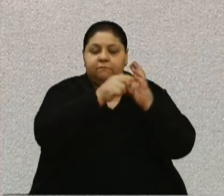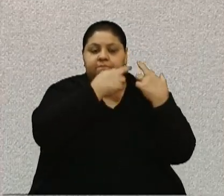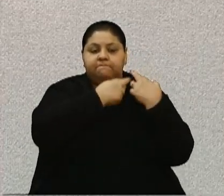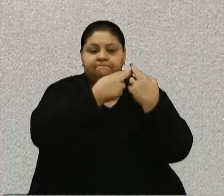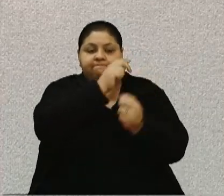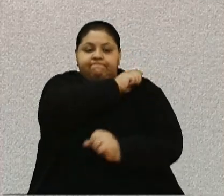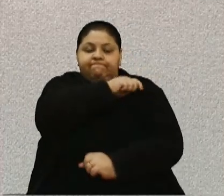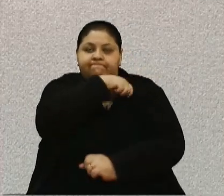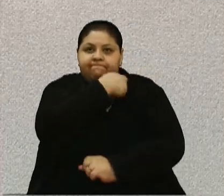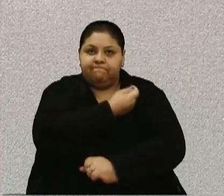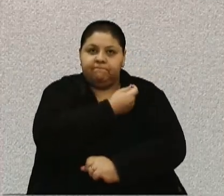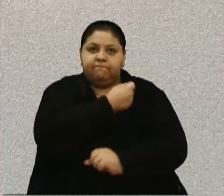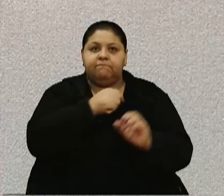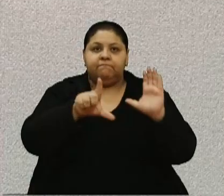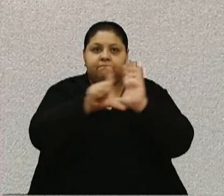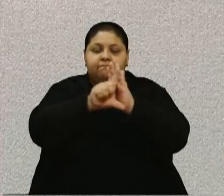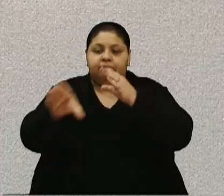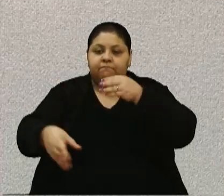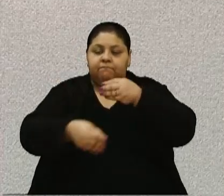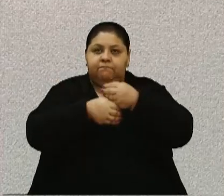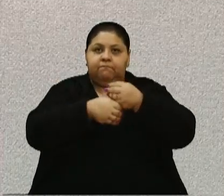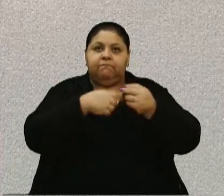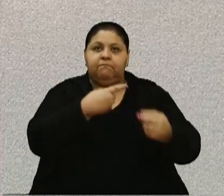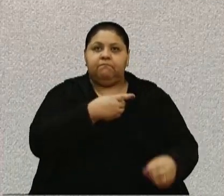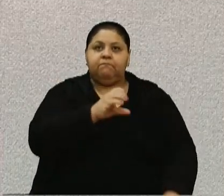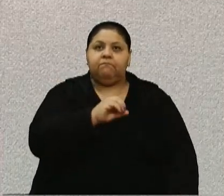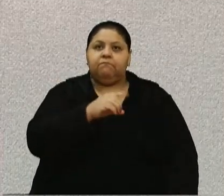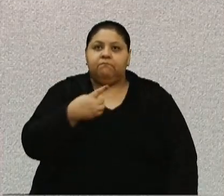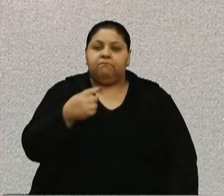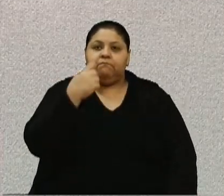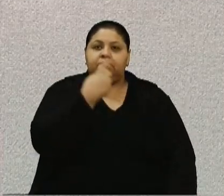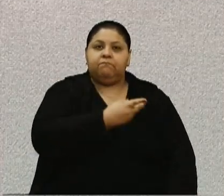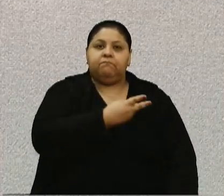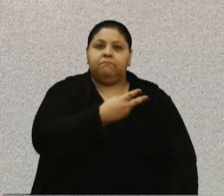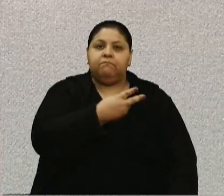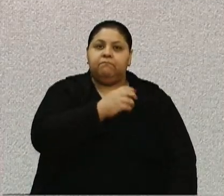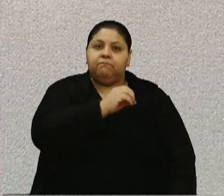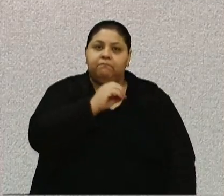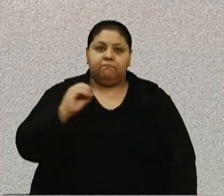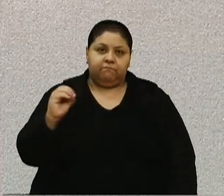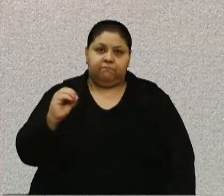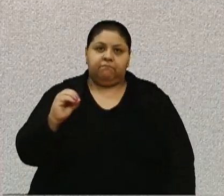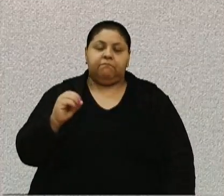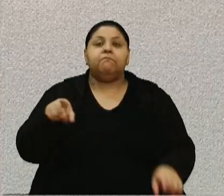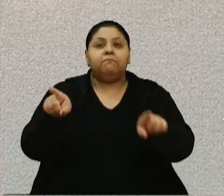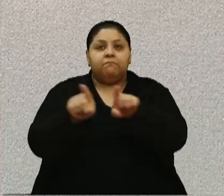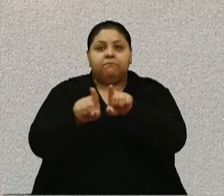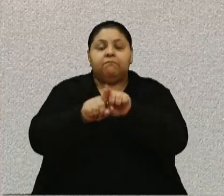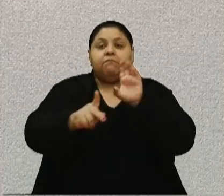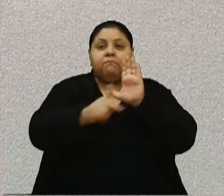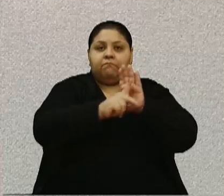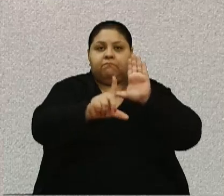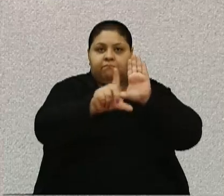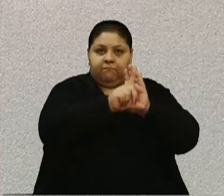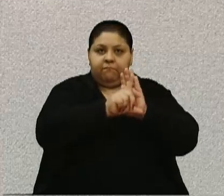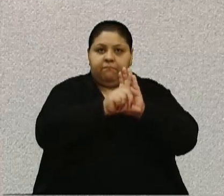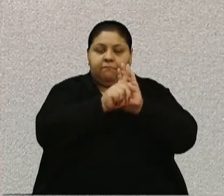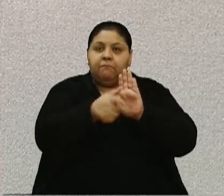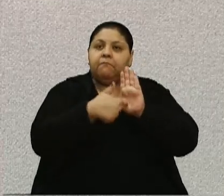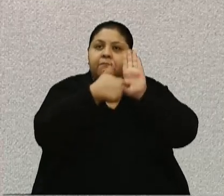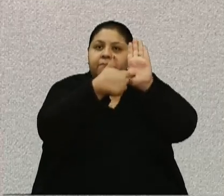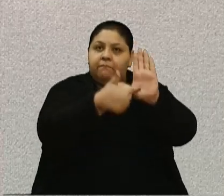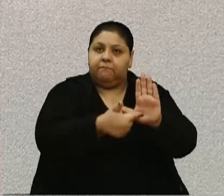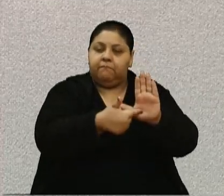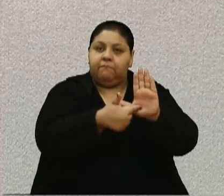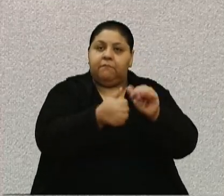Responsabilidade Fiscal, Lei Complementar número 101/2000. Assim, O projeto de lei ofertado